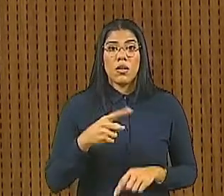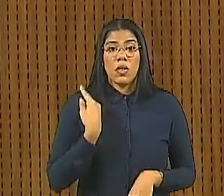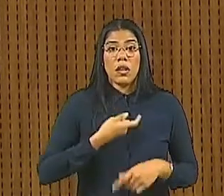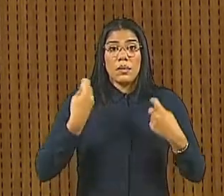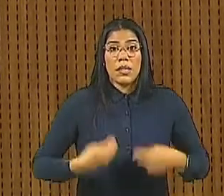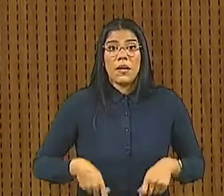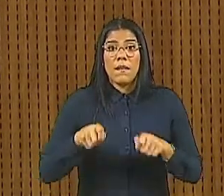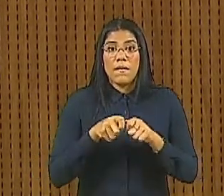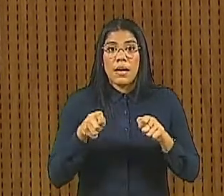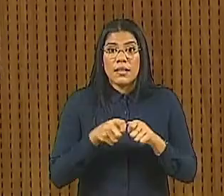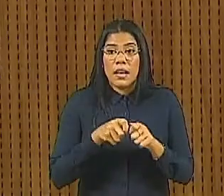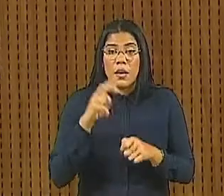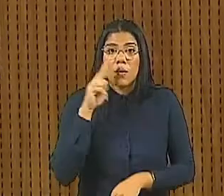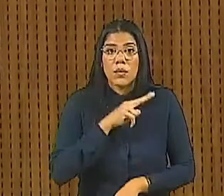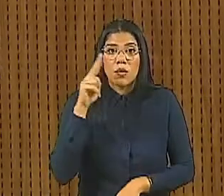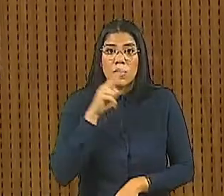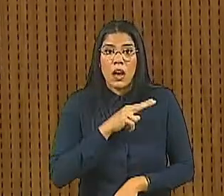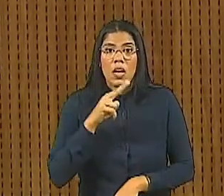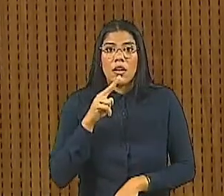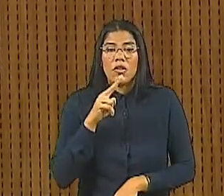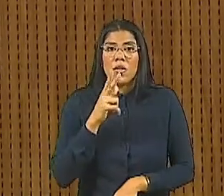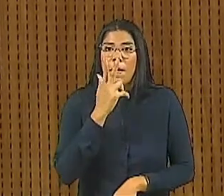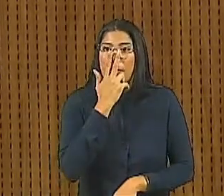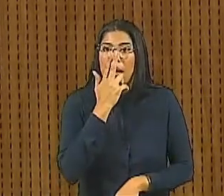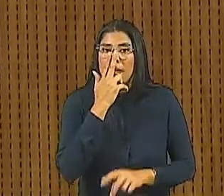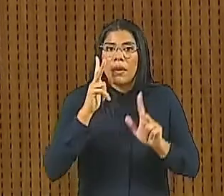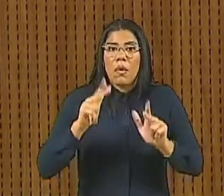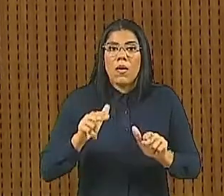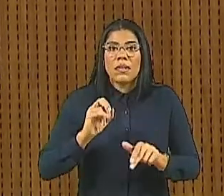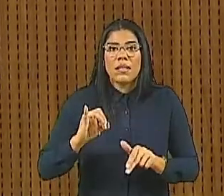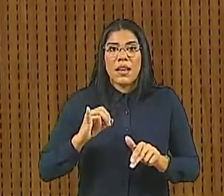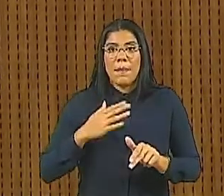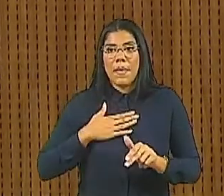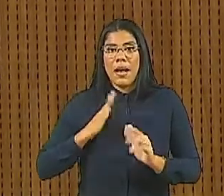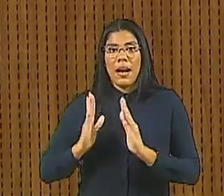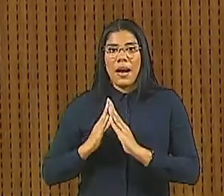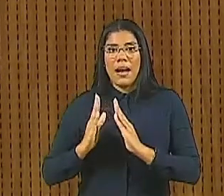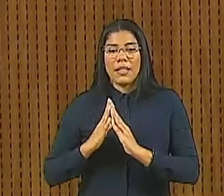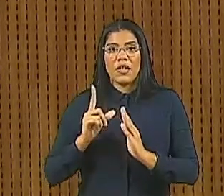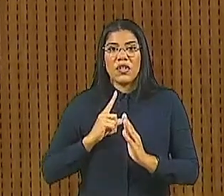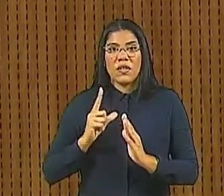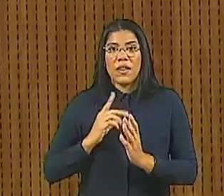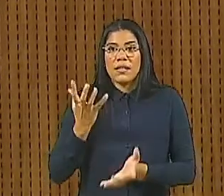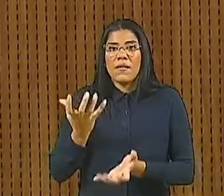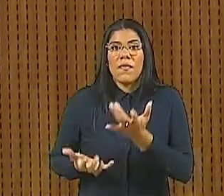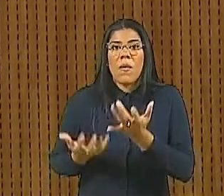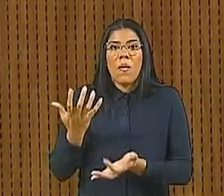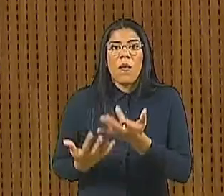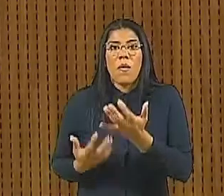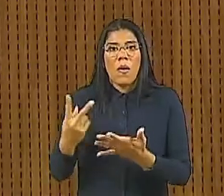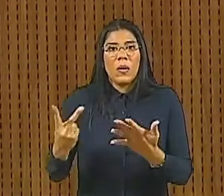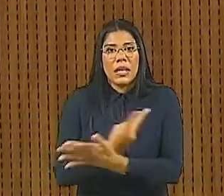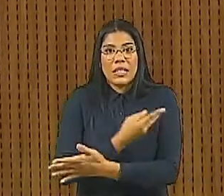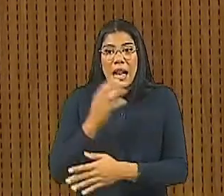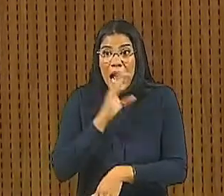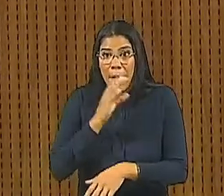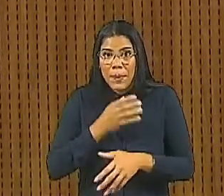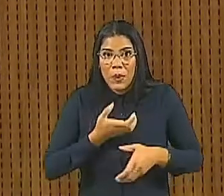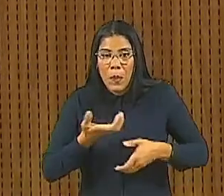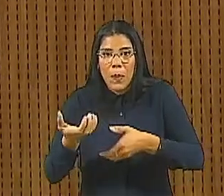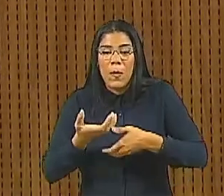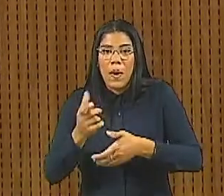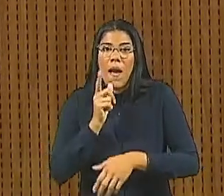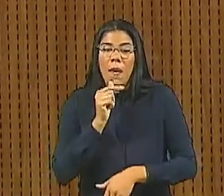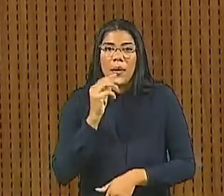fato está. Estamos sob crise ambiental. Essa frase é da jovem Greta Thunberg, se dirigindo